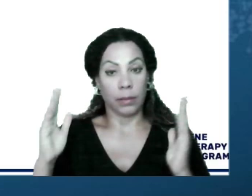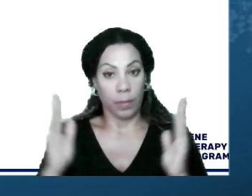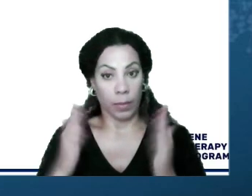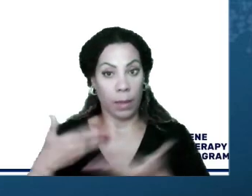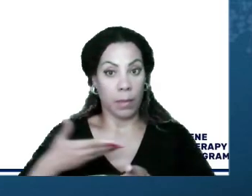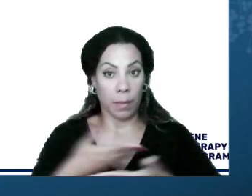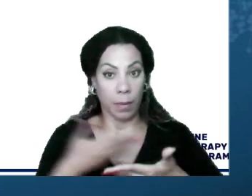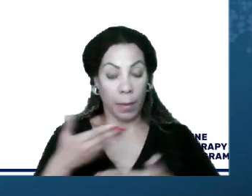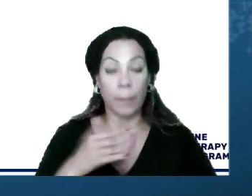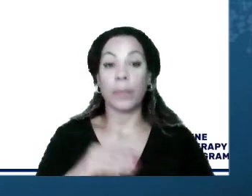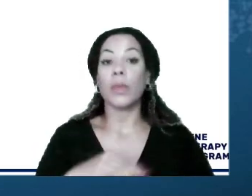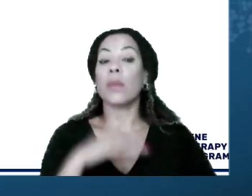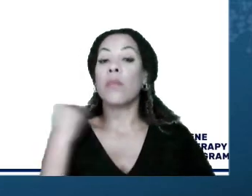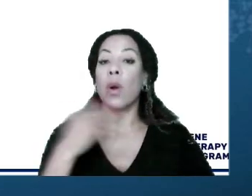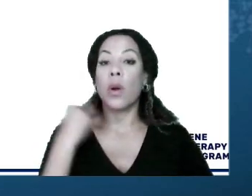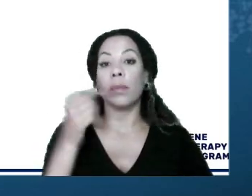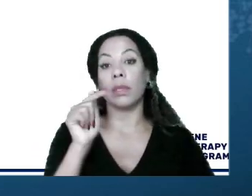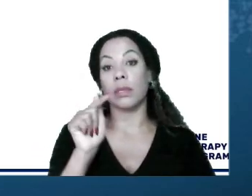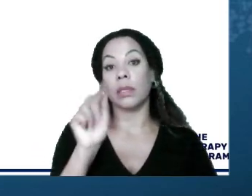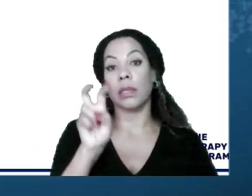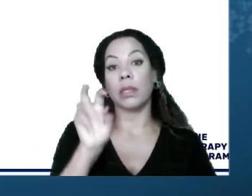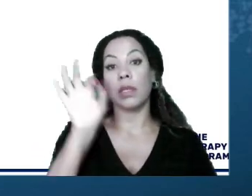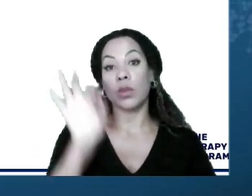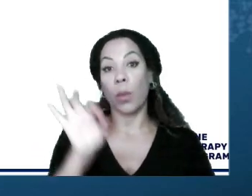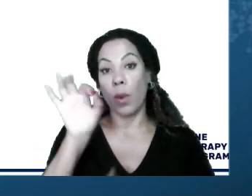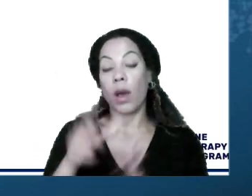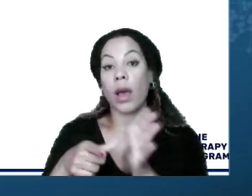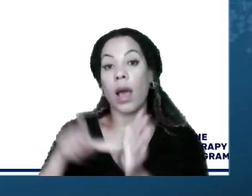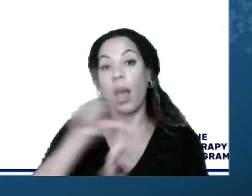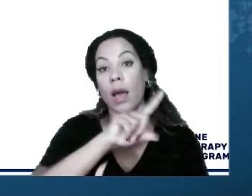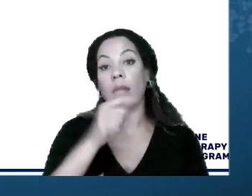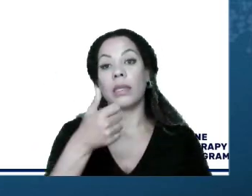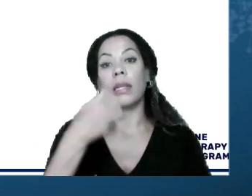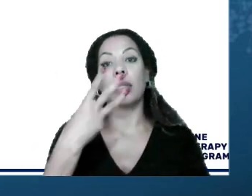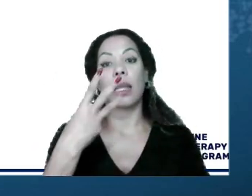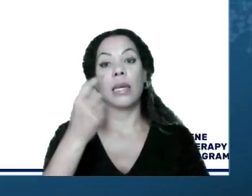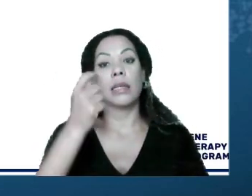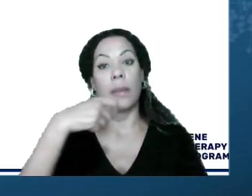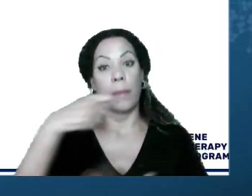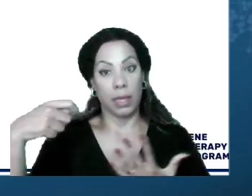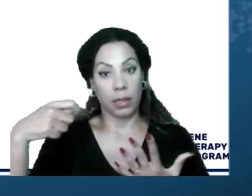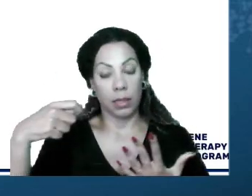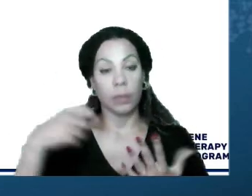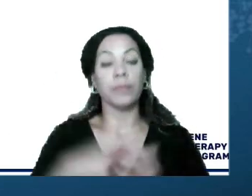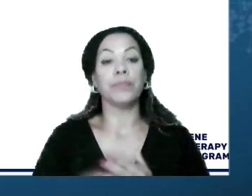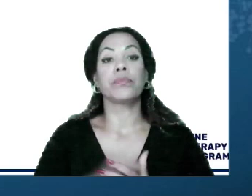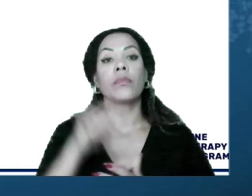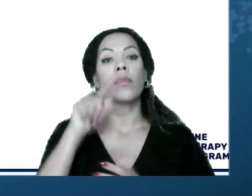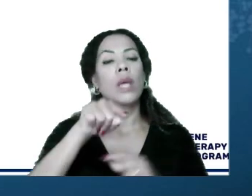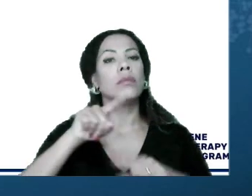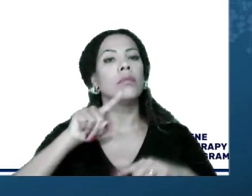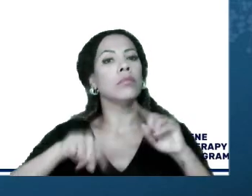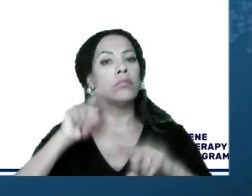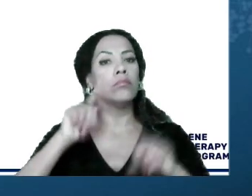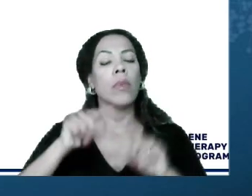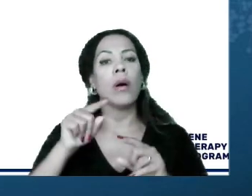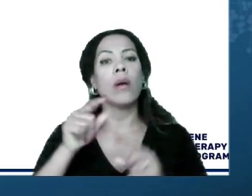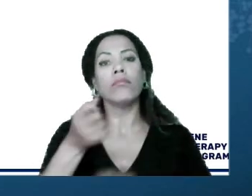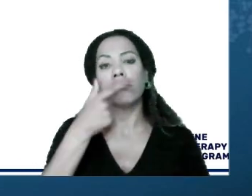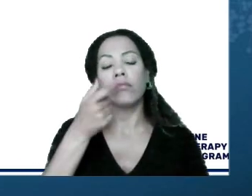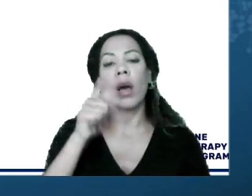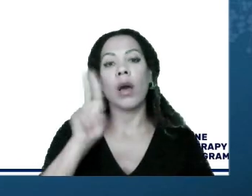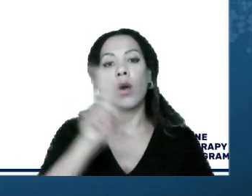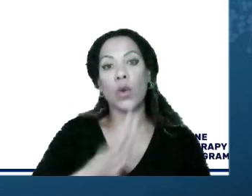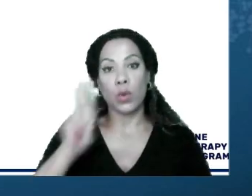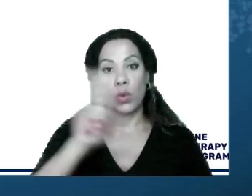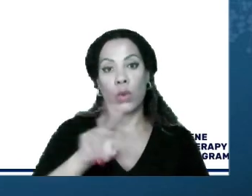uma mortalidade de 75% antes de 13 meses de idade. E é um produto que foi usado,